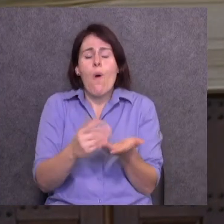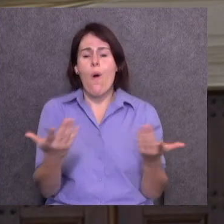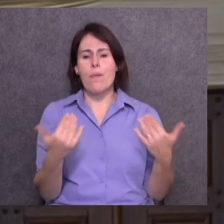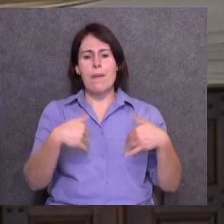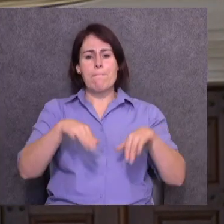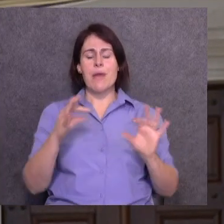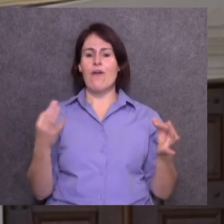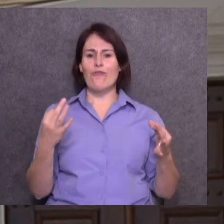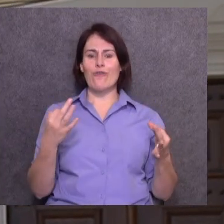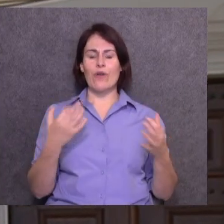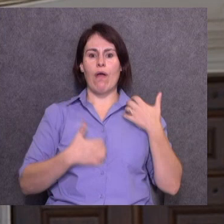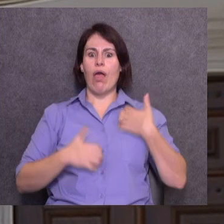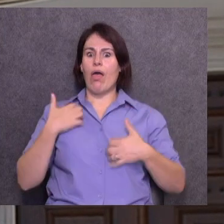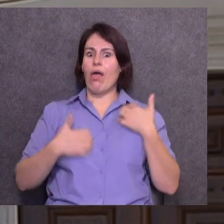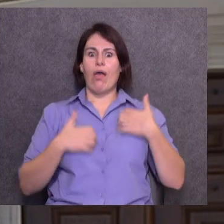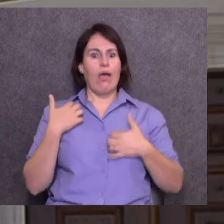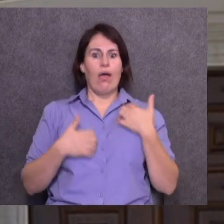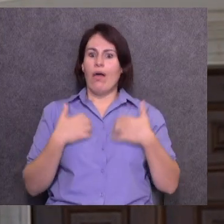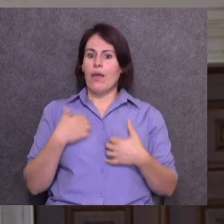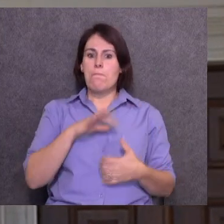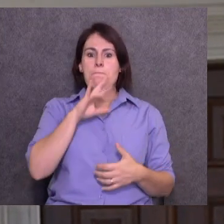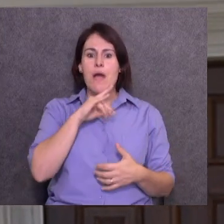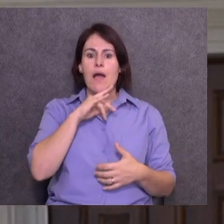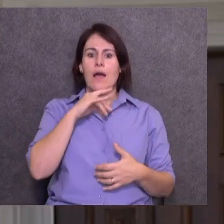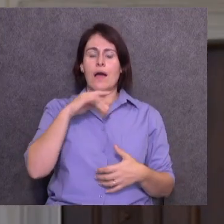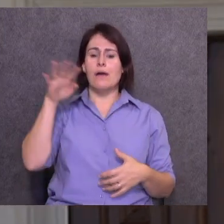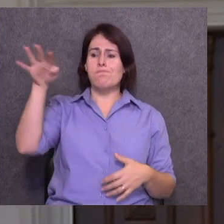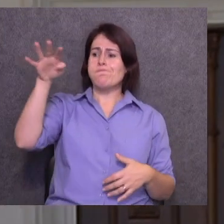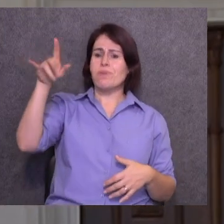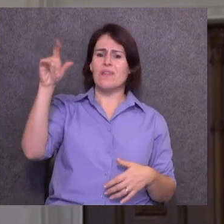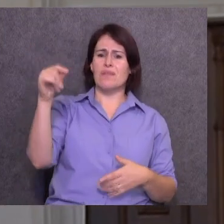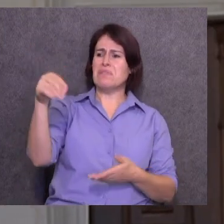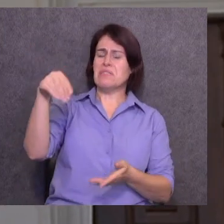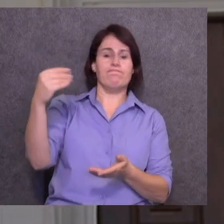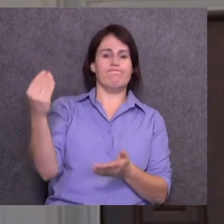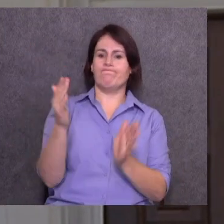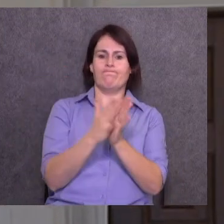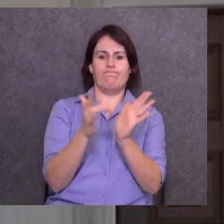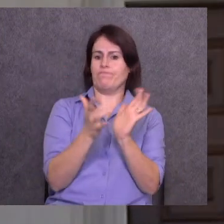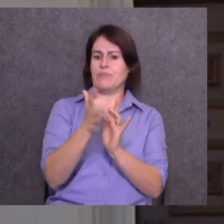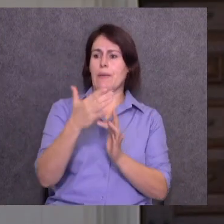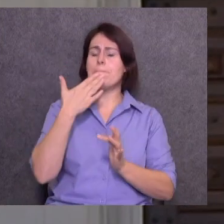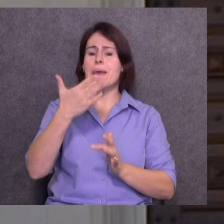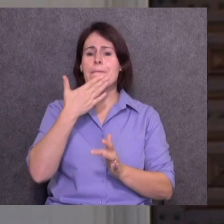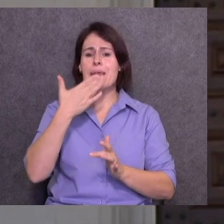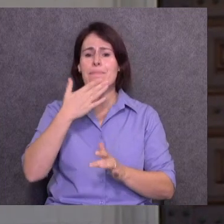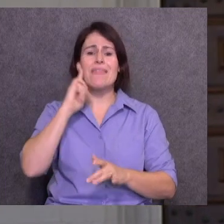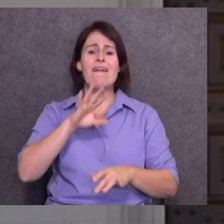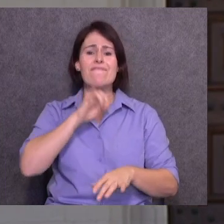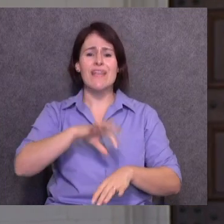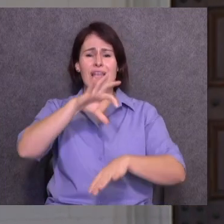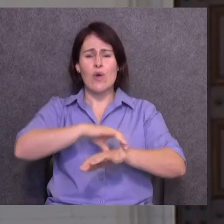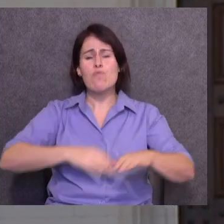súplica desesperada de uma mãe estrangeira pagã que implora a cura da sua filha.